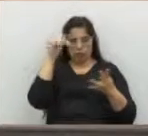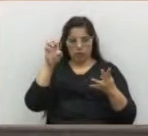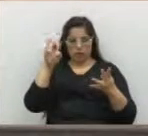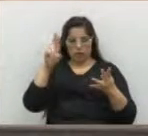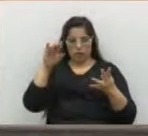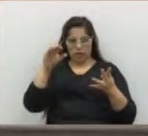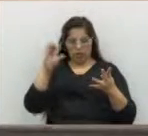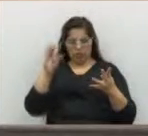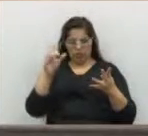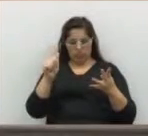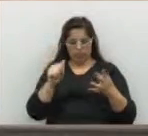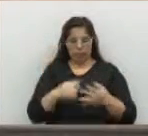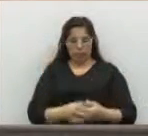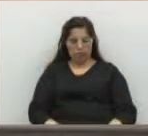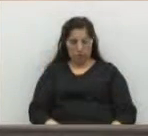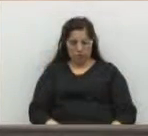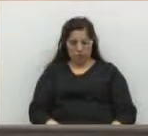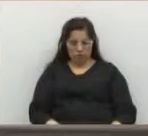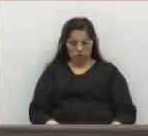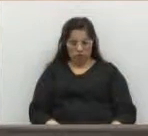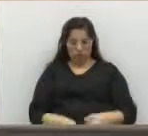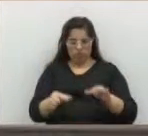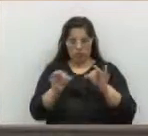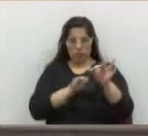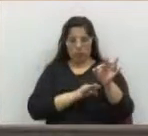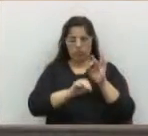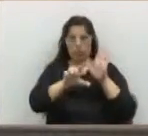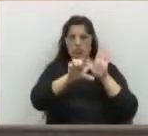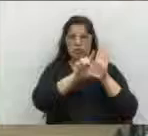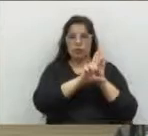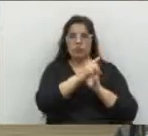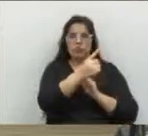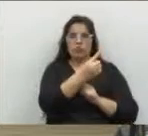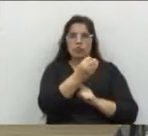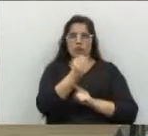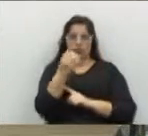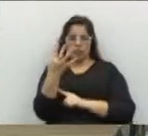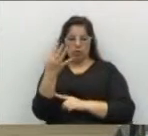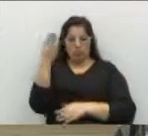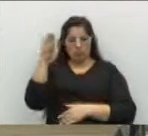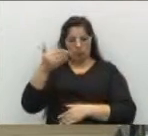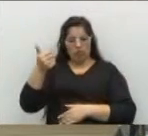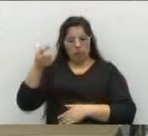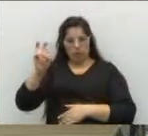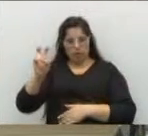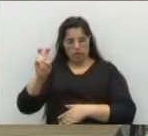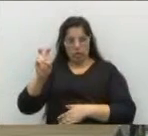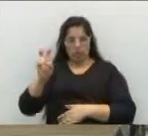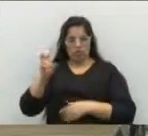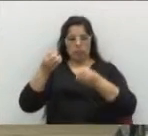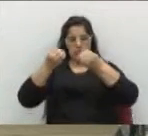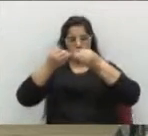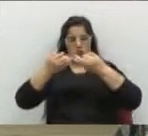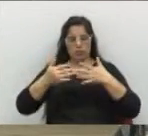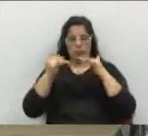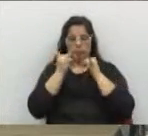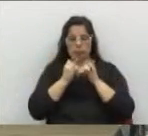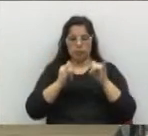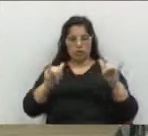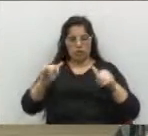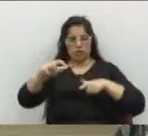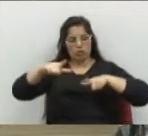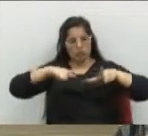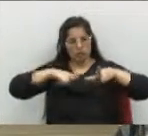número 103 e encaminha às comissões. Projeto de Lei 104/15 dispõe sobre a divulgação dos trabalhos